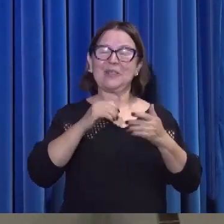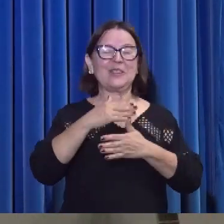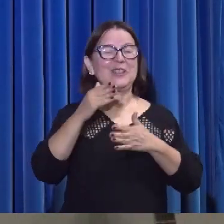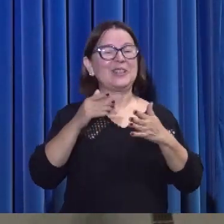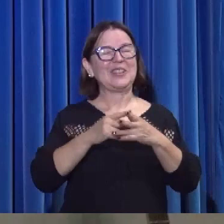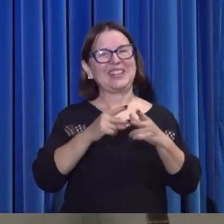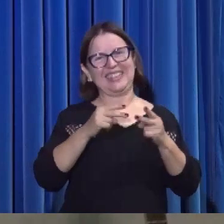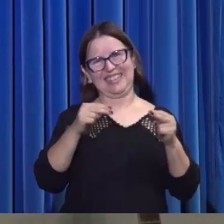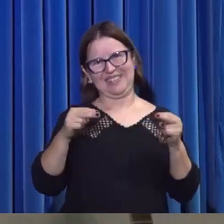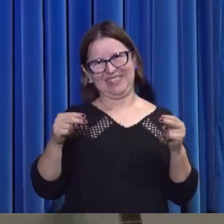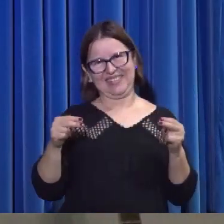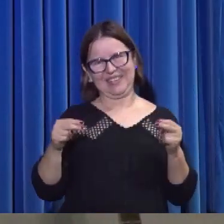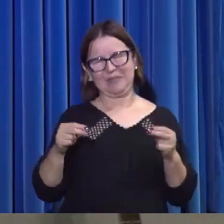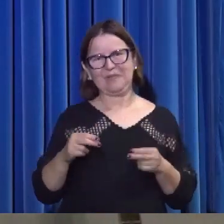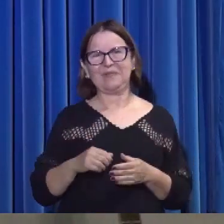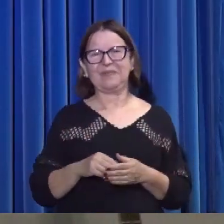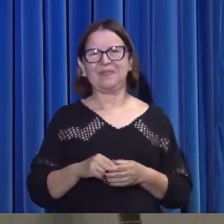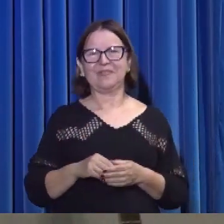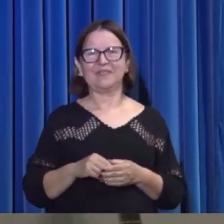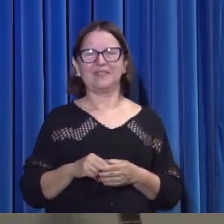ó.